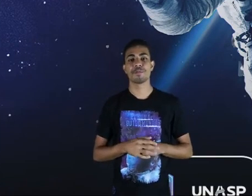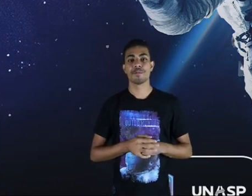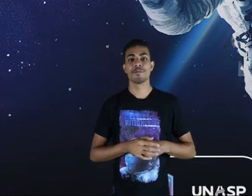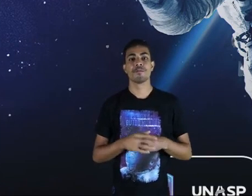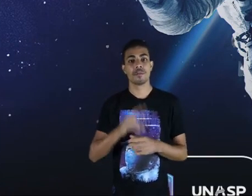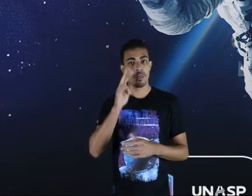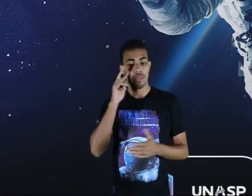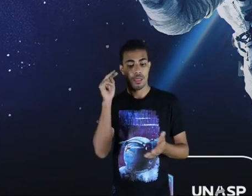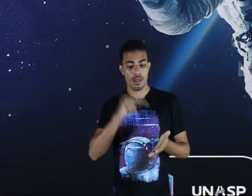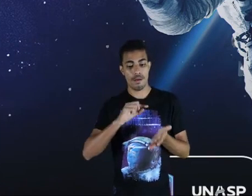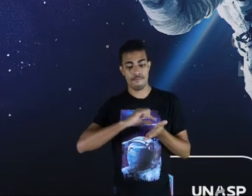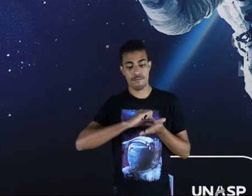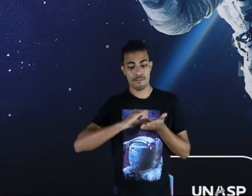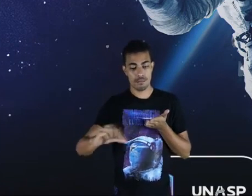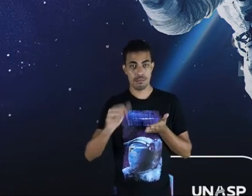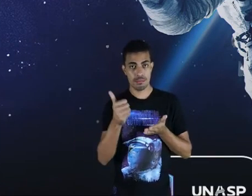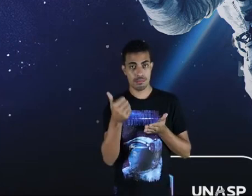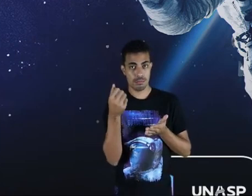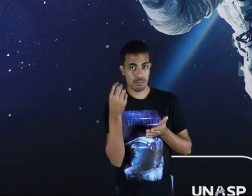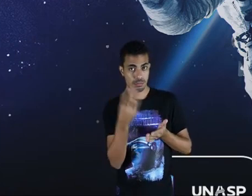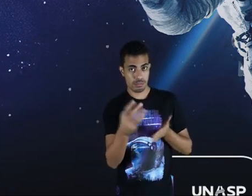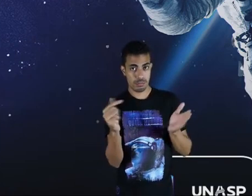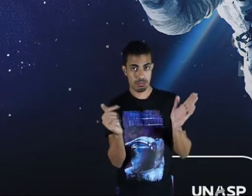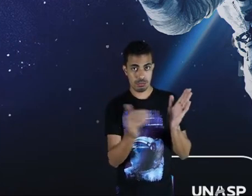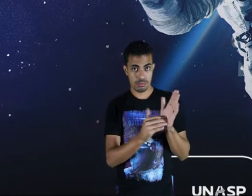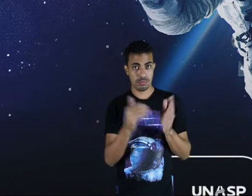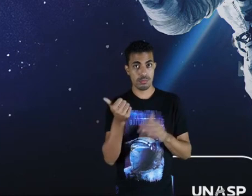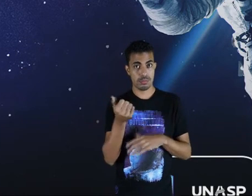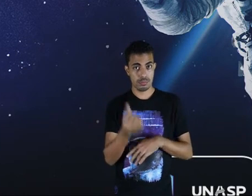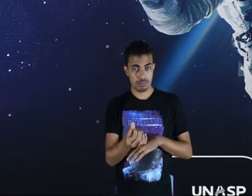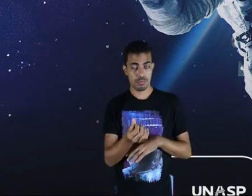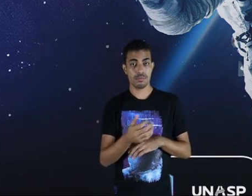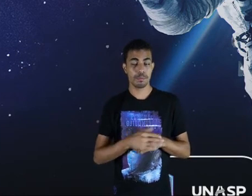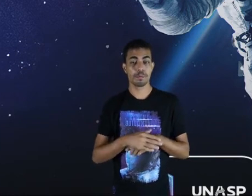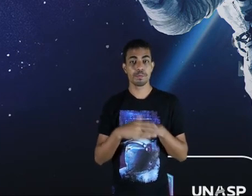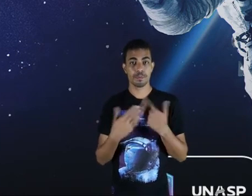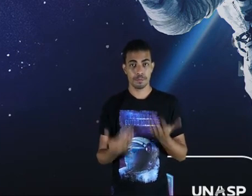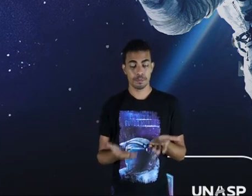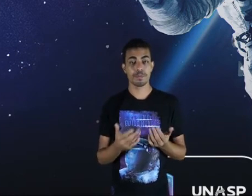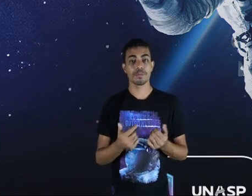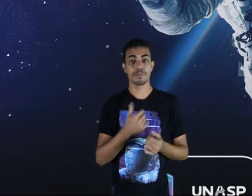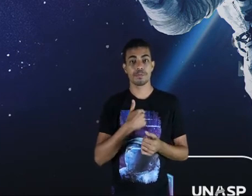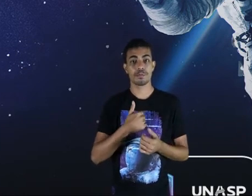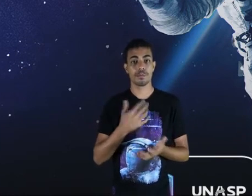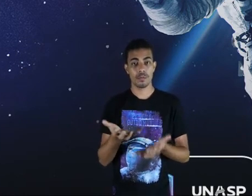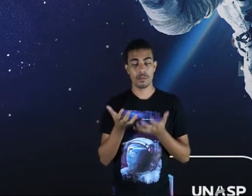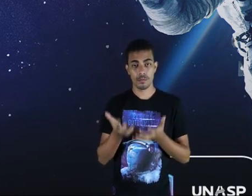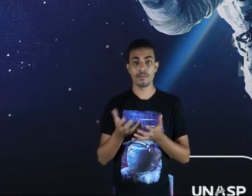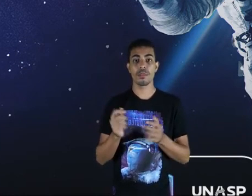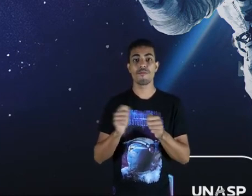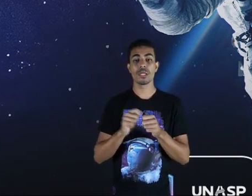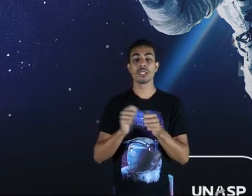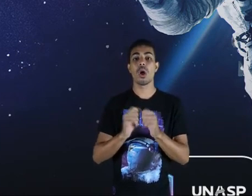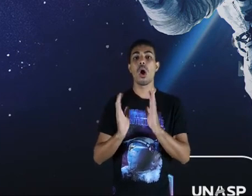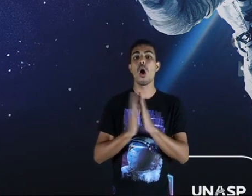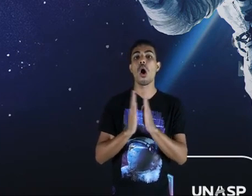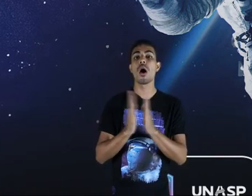ver os versículos 13 a 16. Eu quero fazer uma oração com